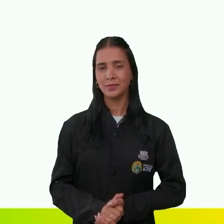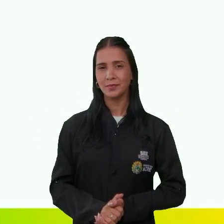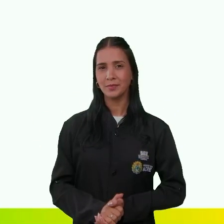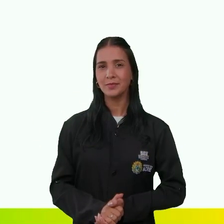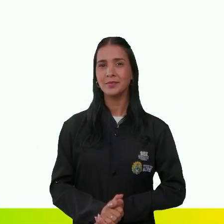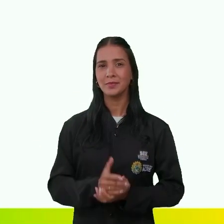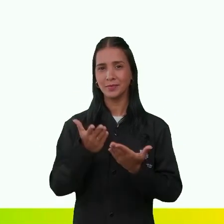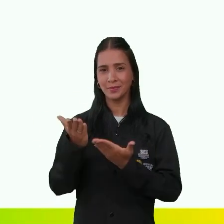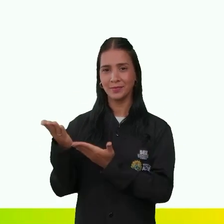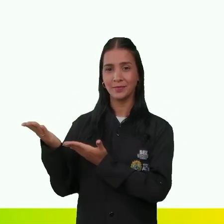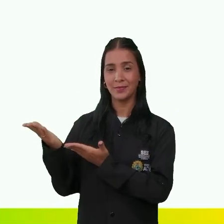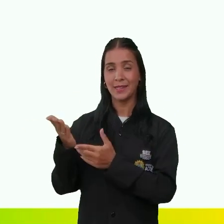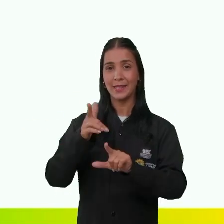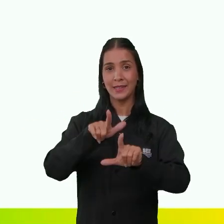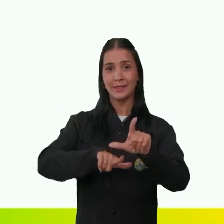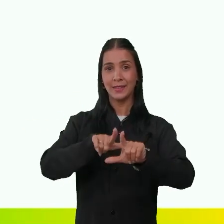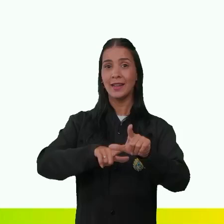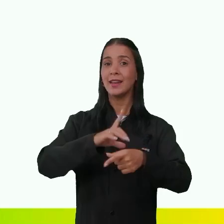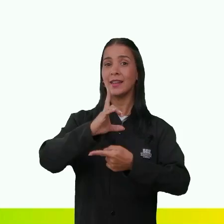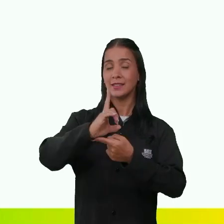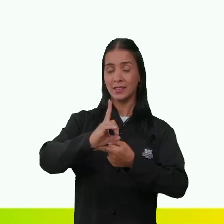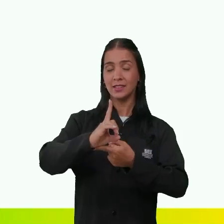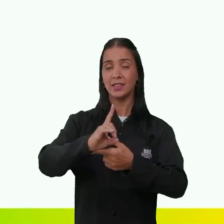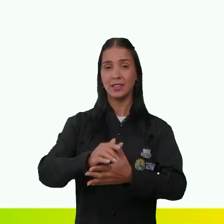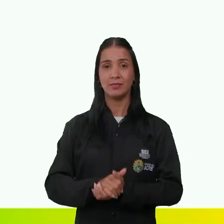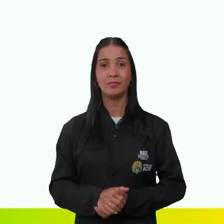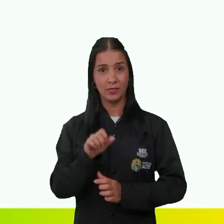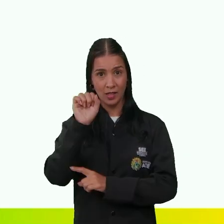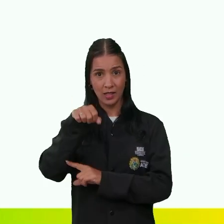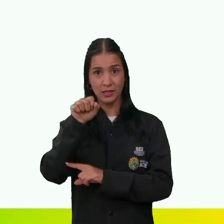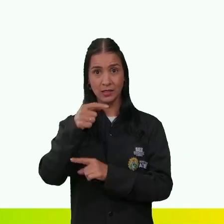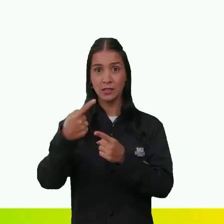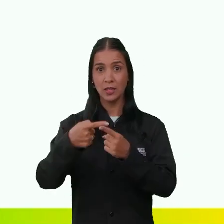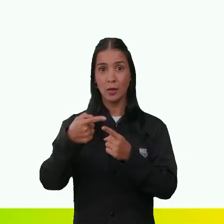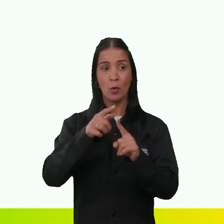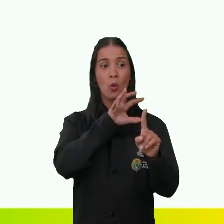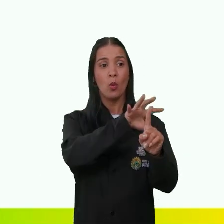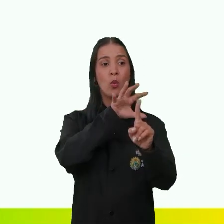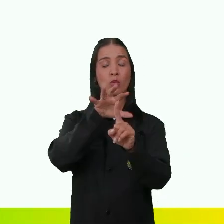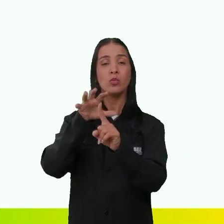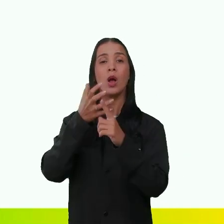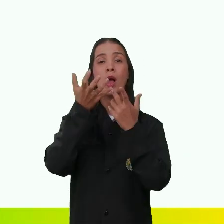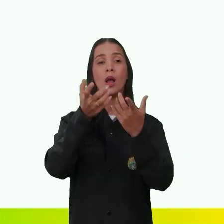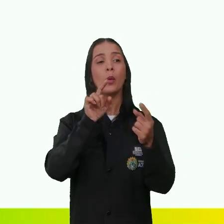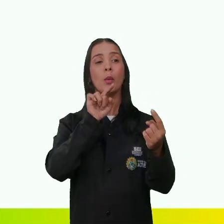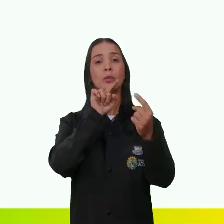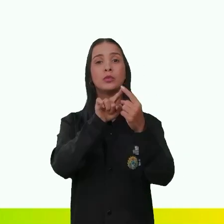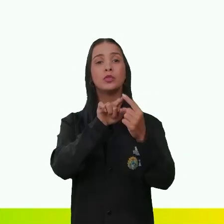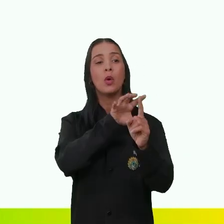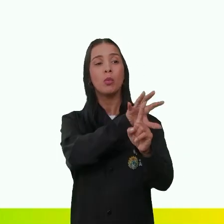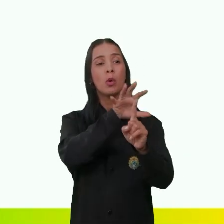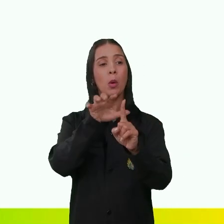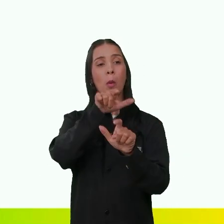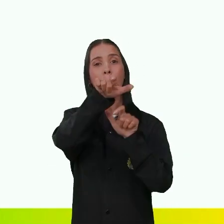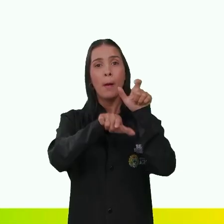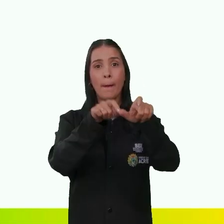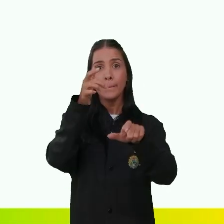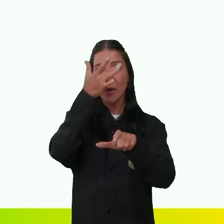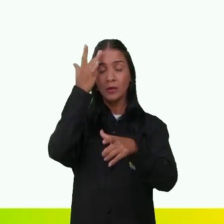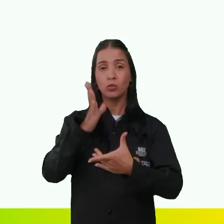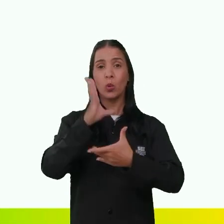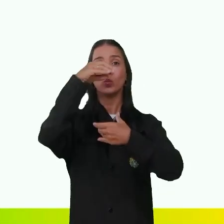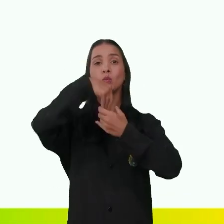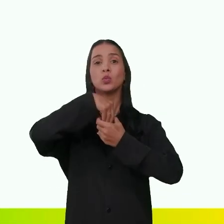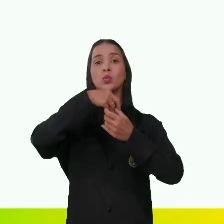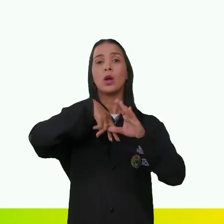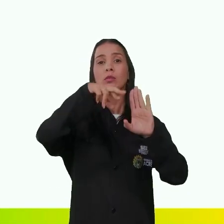Olha aí, letra D, levar os indivíduos a interiorizar normas e comportamentos de forma desejável através de